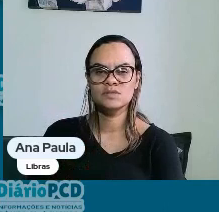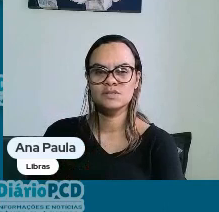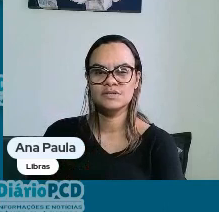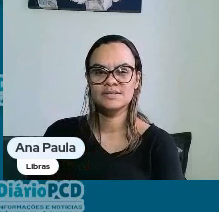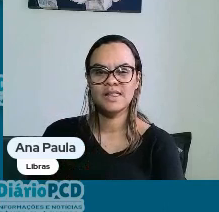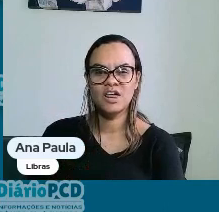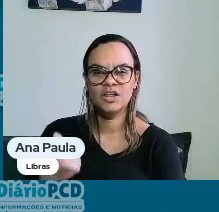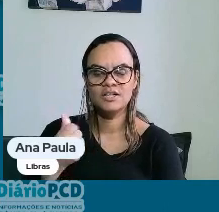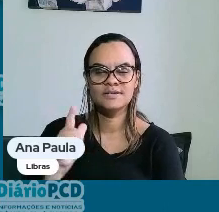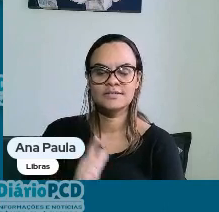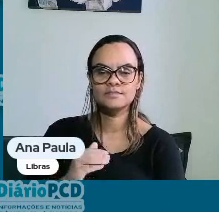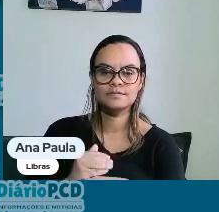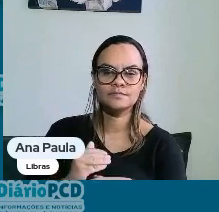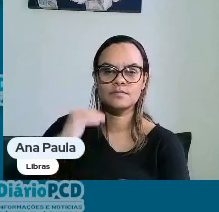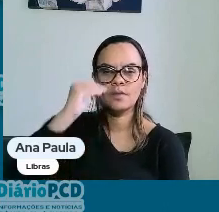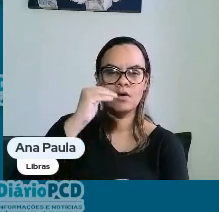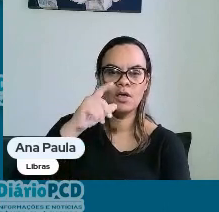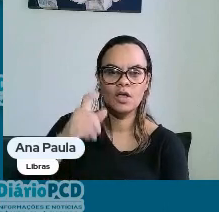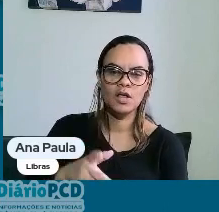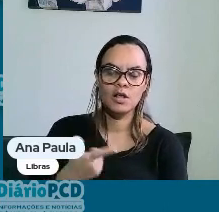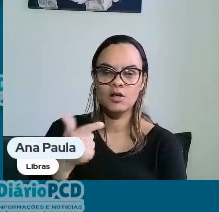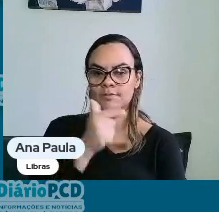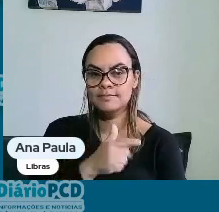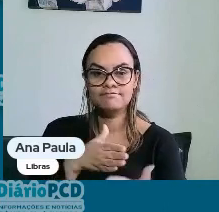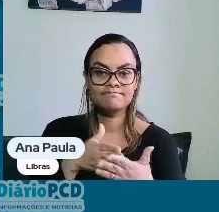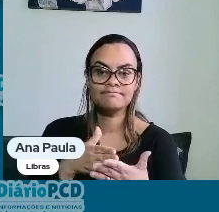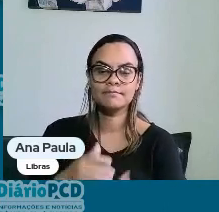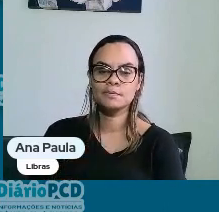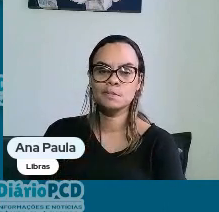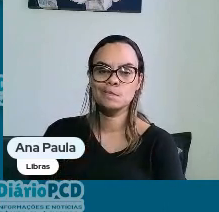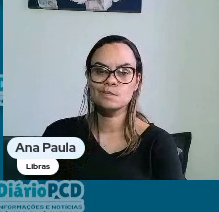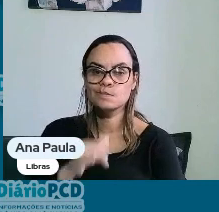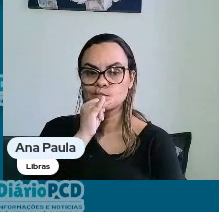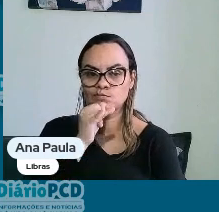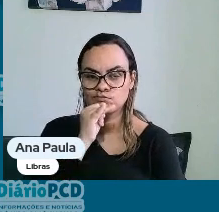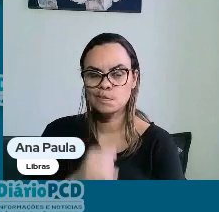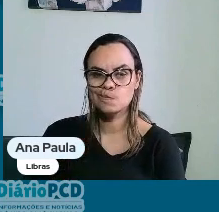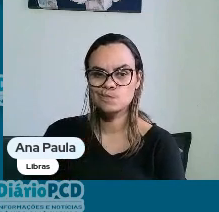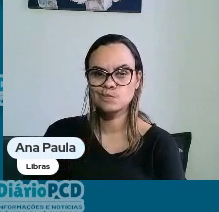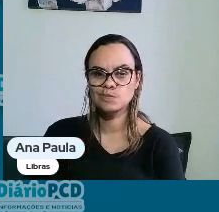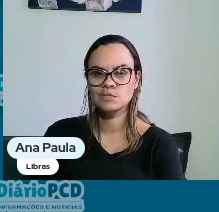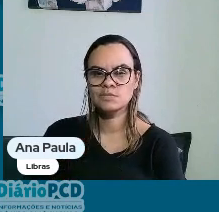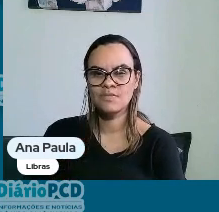alíquota será elevada para onde não houver exceções. Mas vou dar um exemplo.